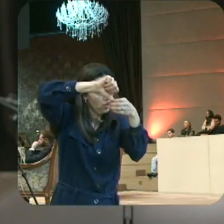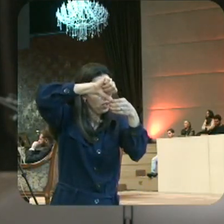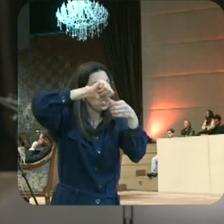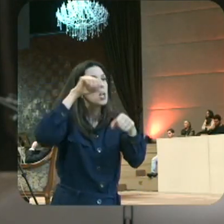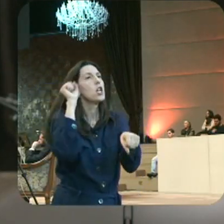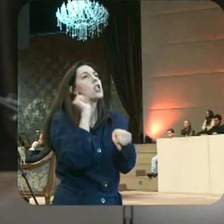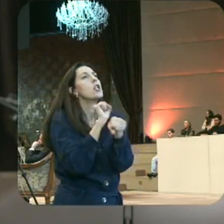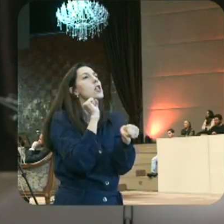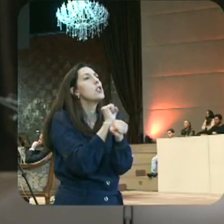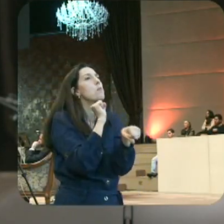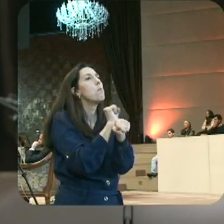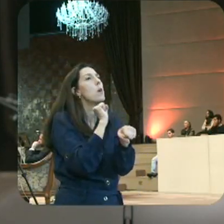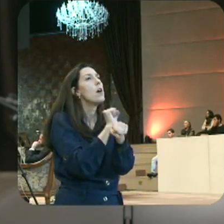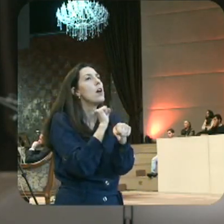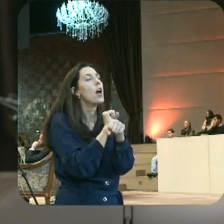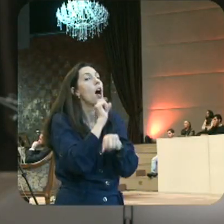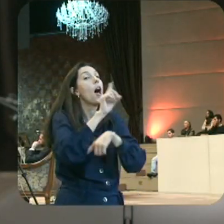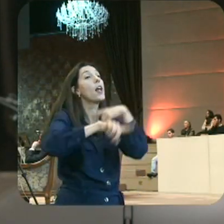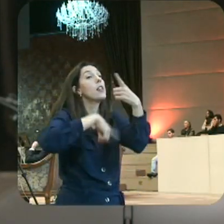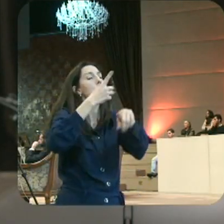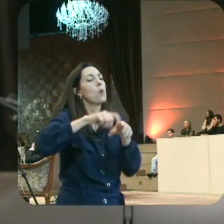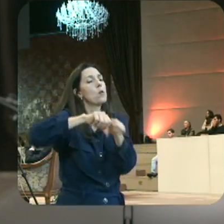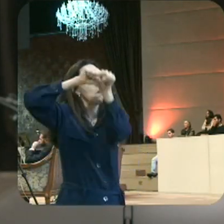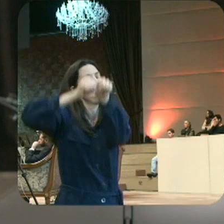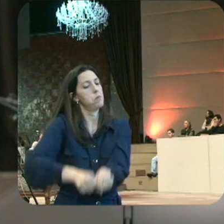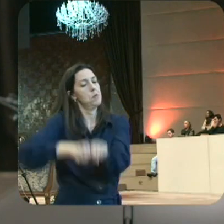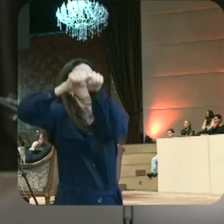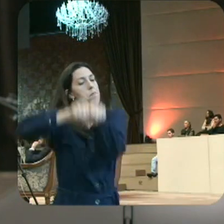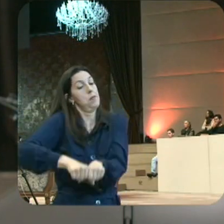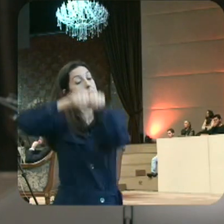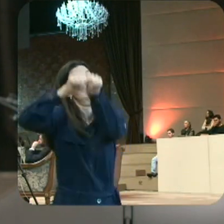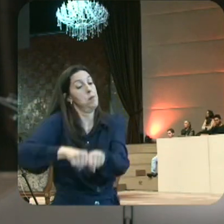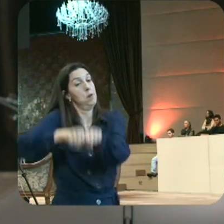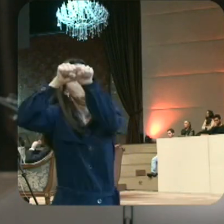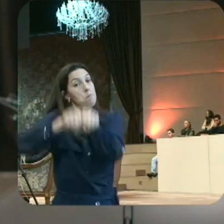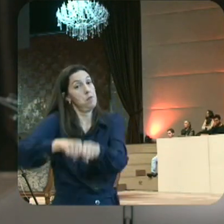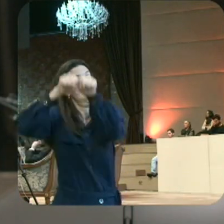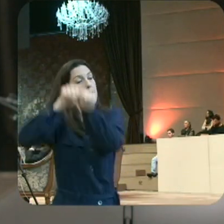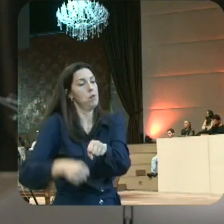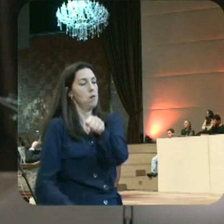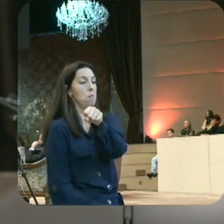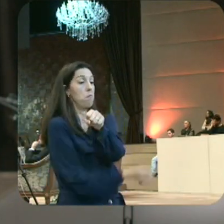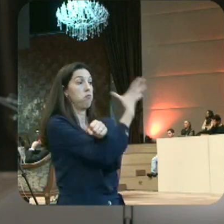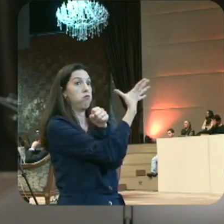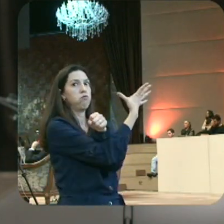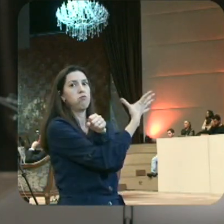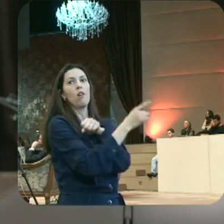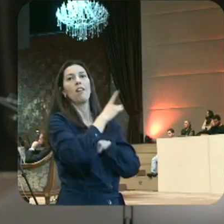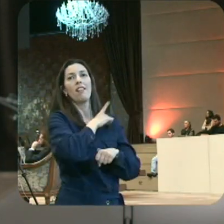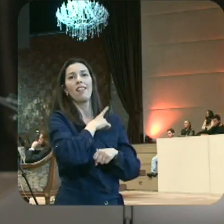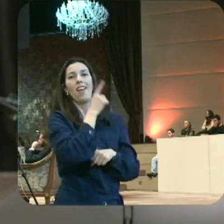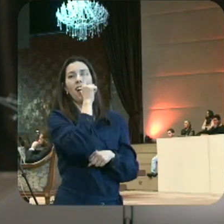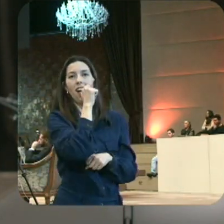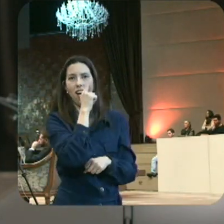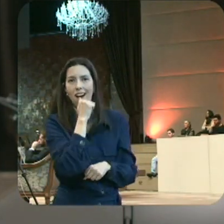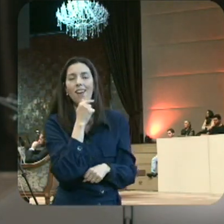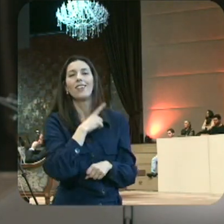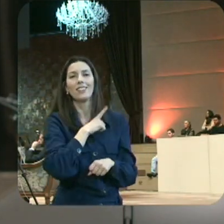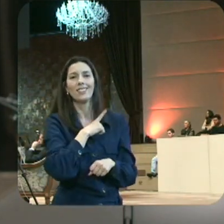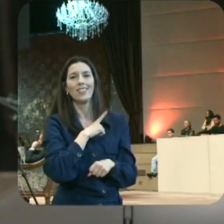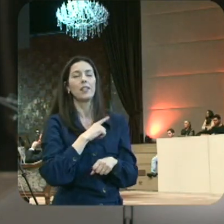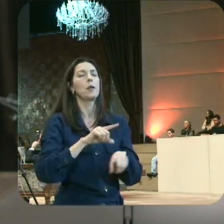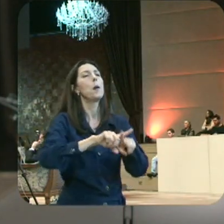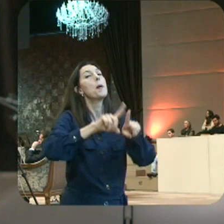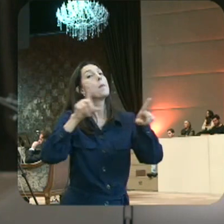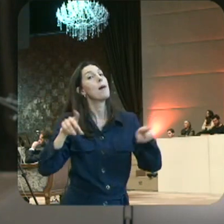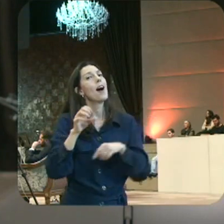Espere tanto tempo e depois começa a bombear, que vai dar água em abundância. Porém, se